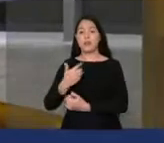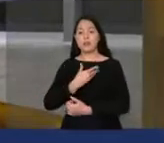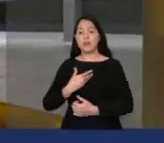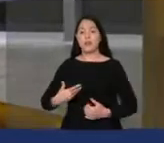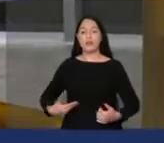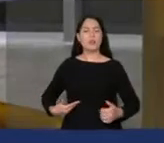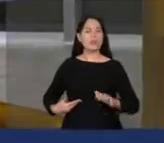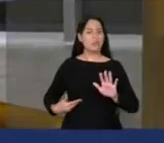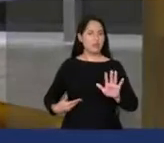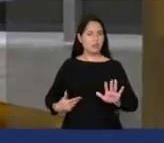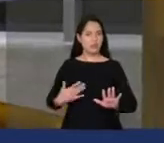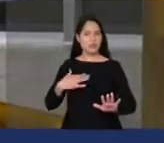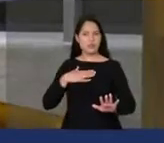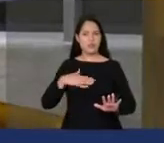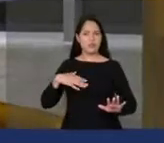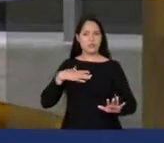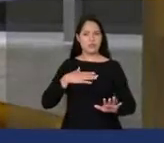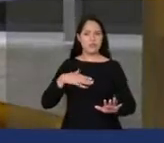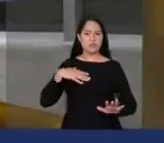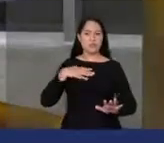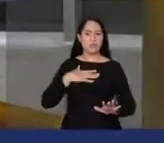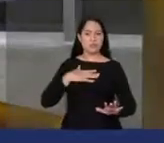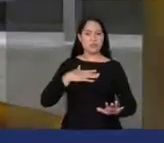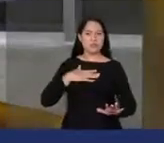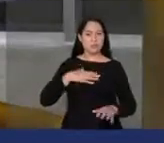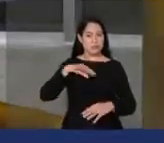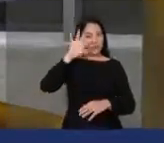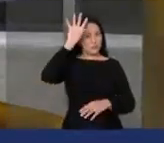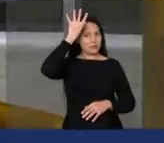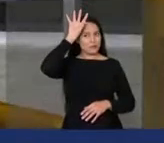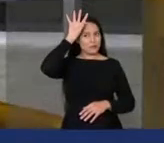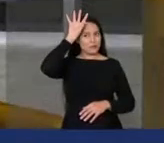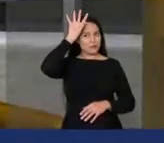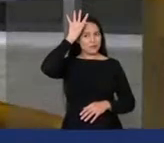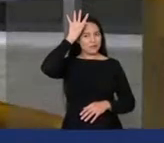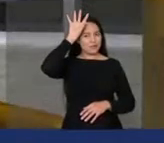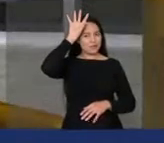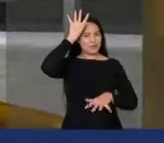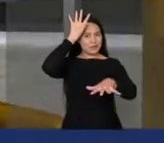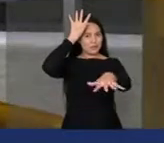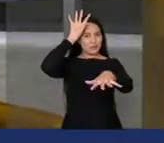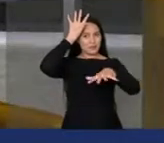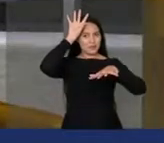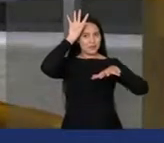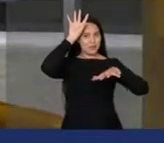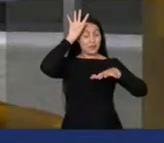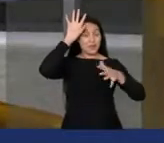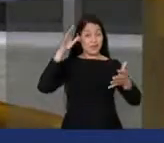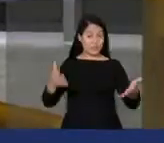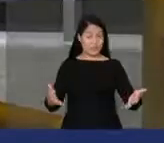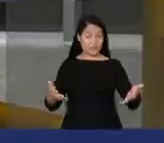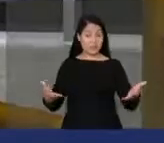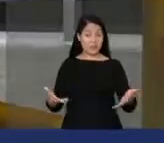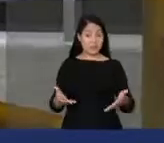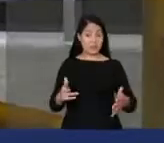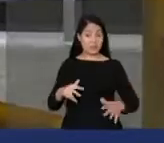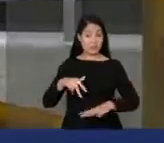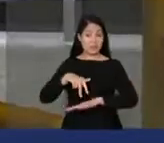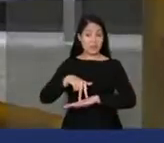sempre que a minha flor fique do lado para o plenário, eu sempre falo daquela tribuna. Mas aqui hoje é